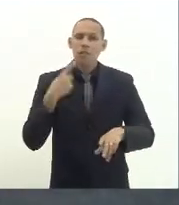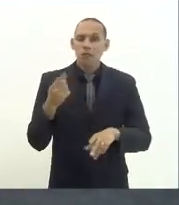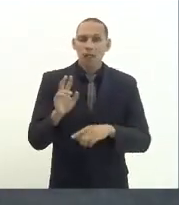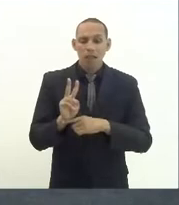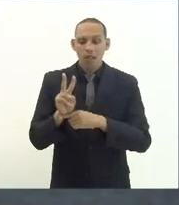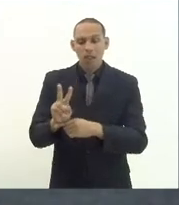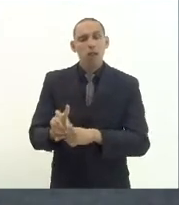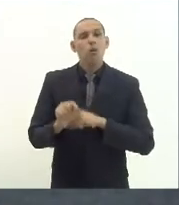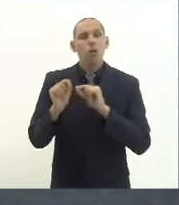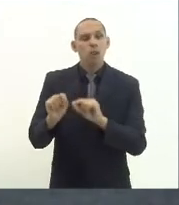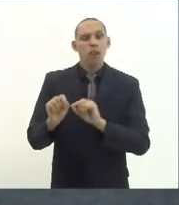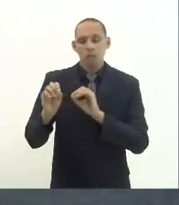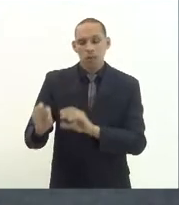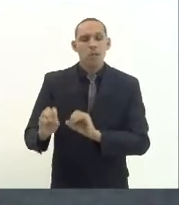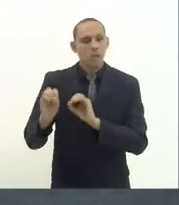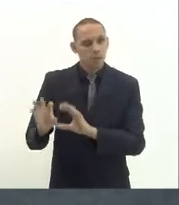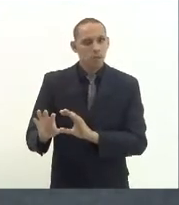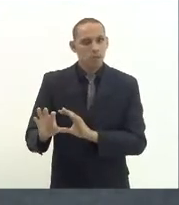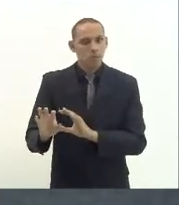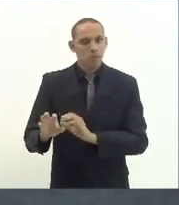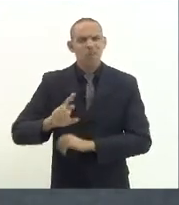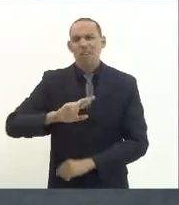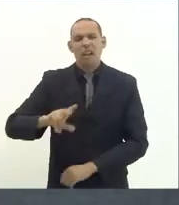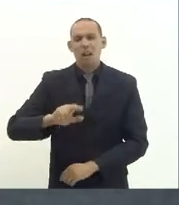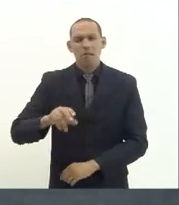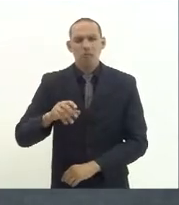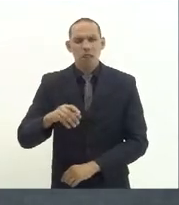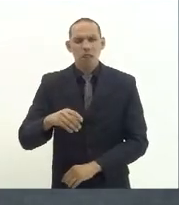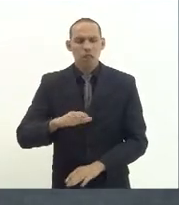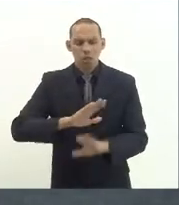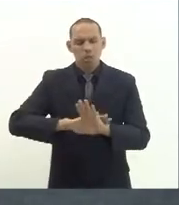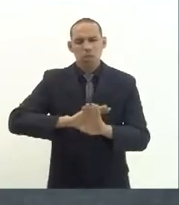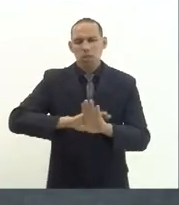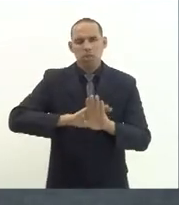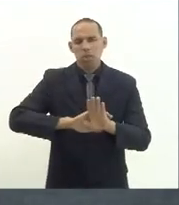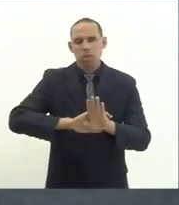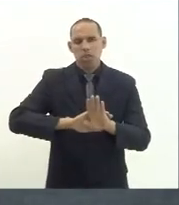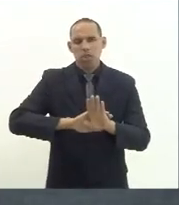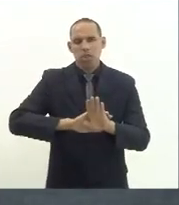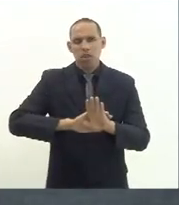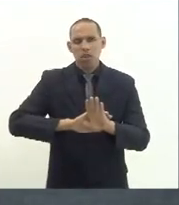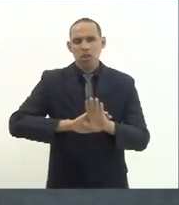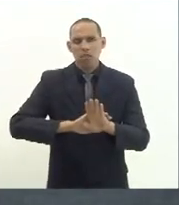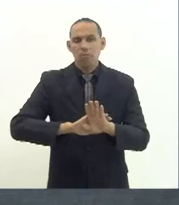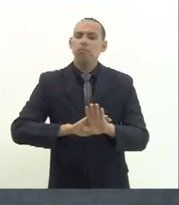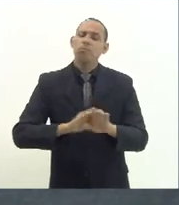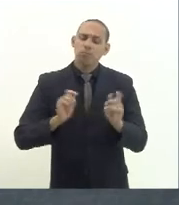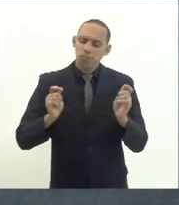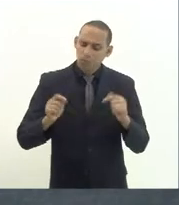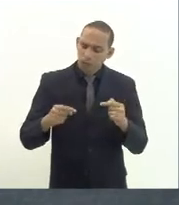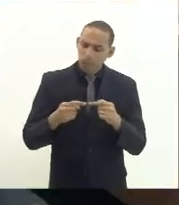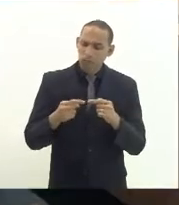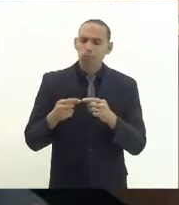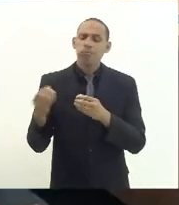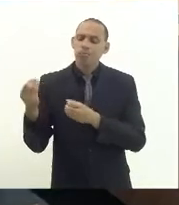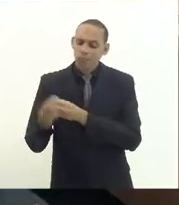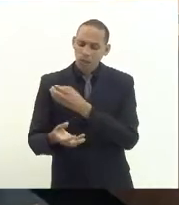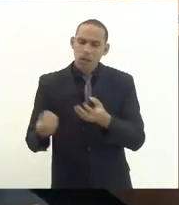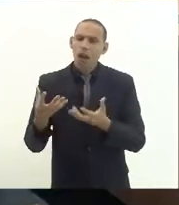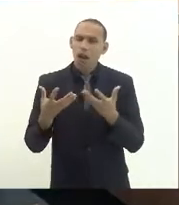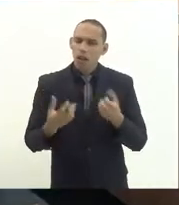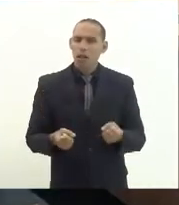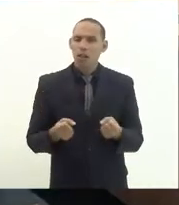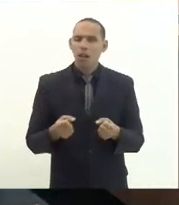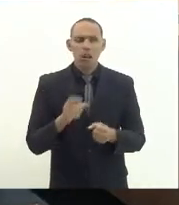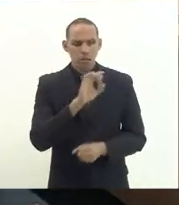educação sobretudo não manifestações ideológicas seja e elas são bem-vindas e cada um assim as